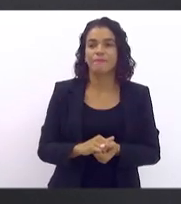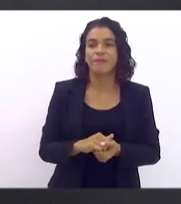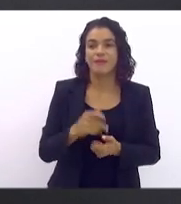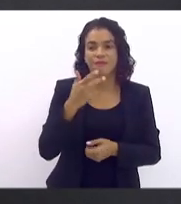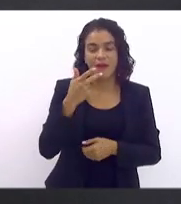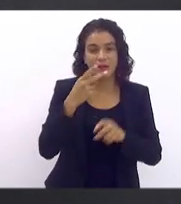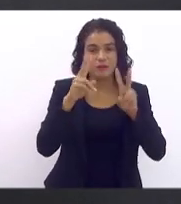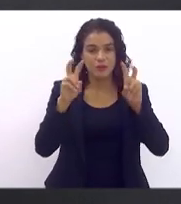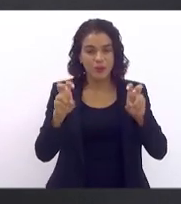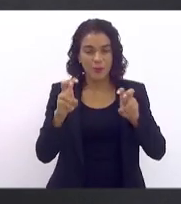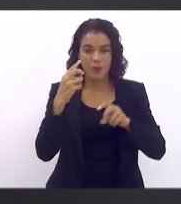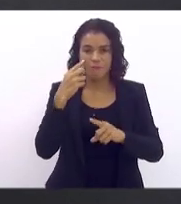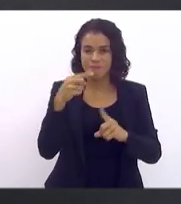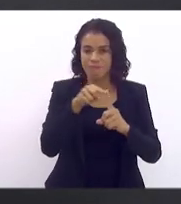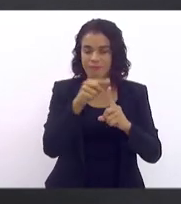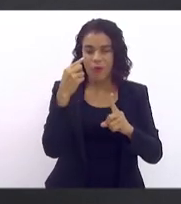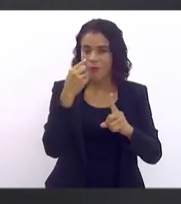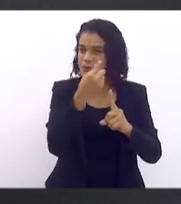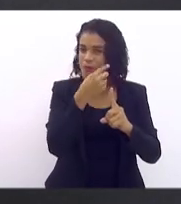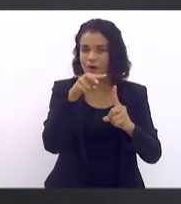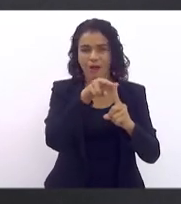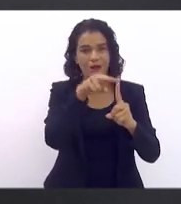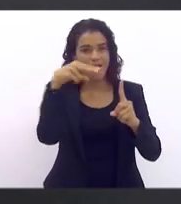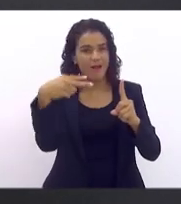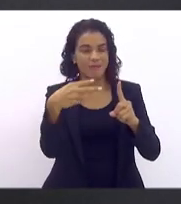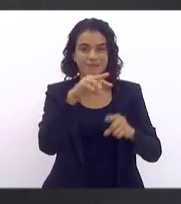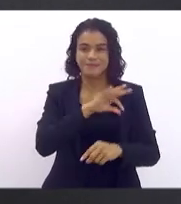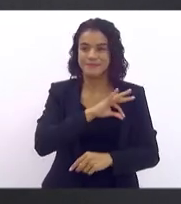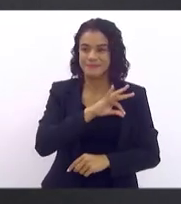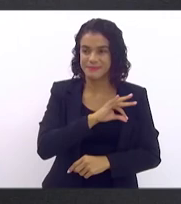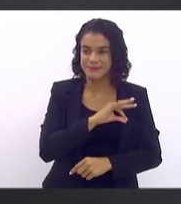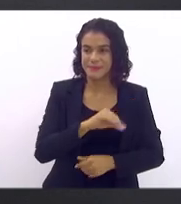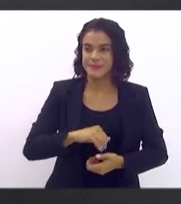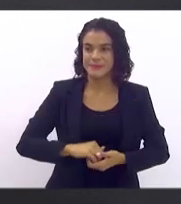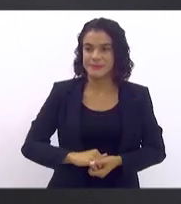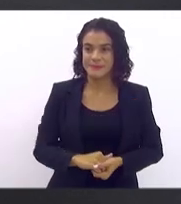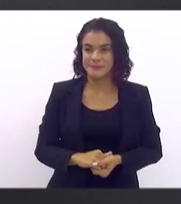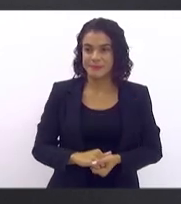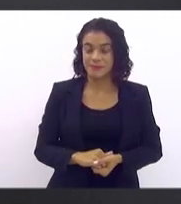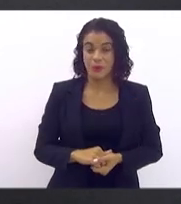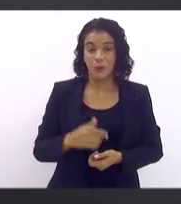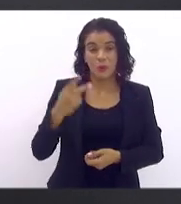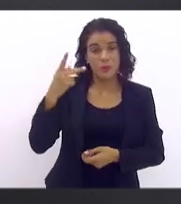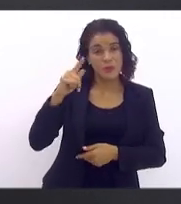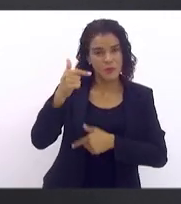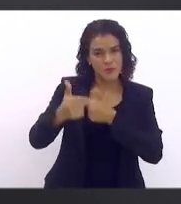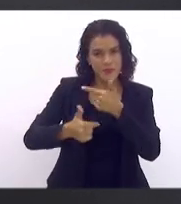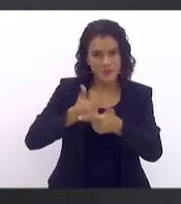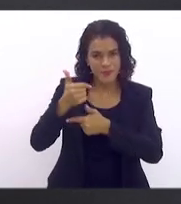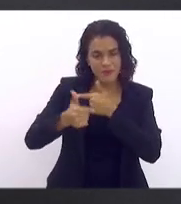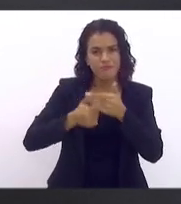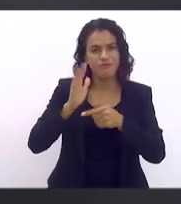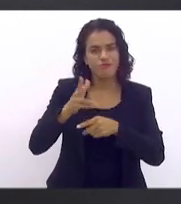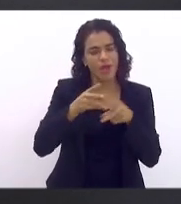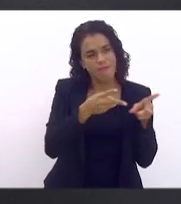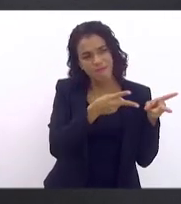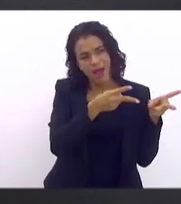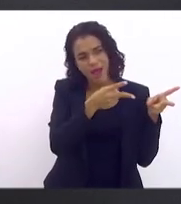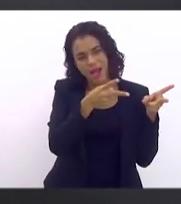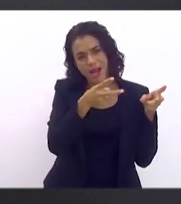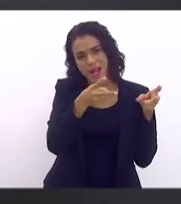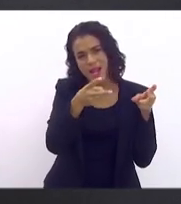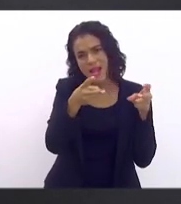investigação policial, né? E, por certo, no seu trabalho, você vem observando